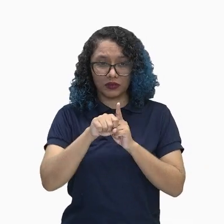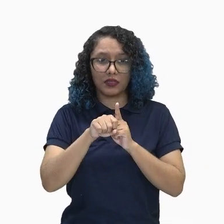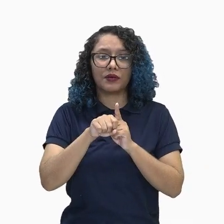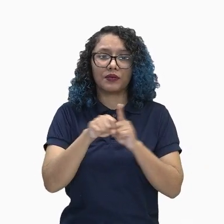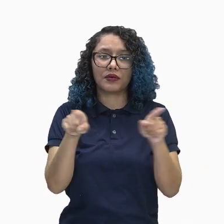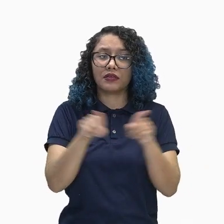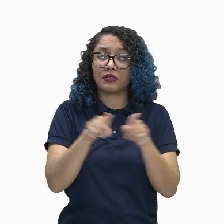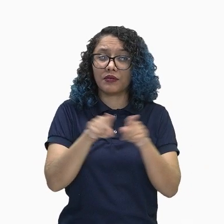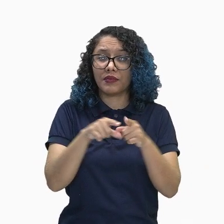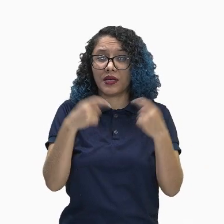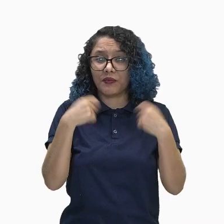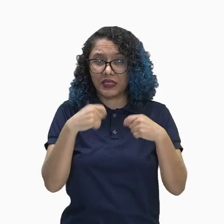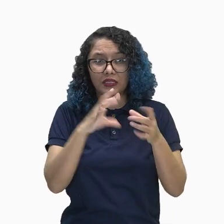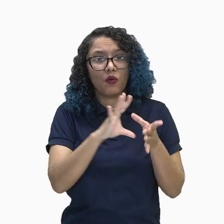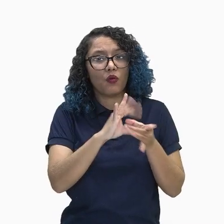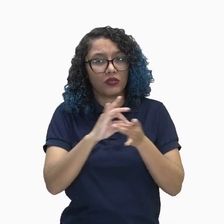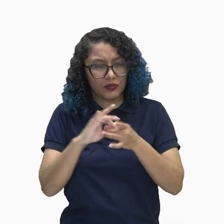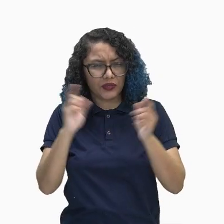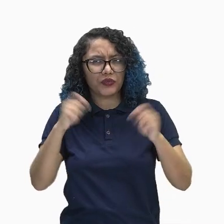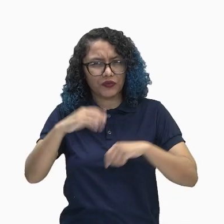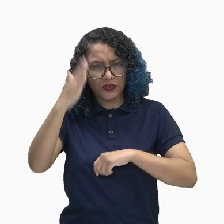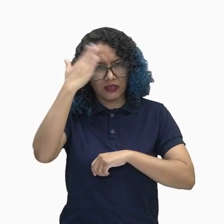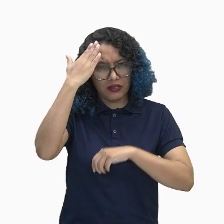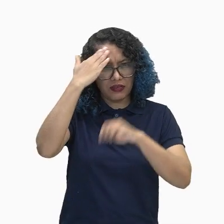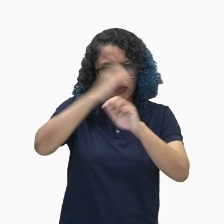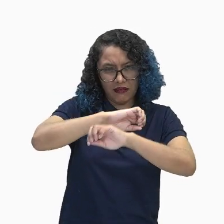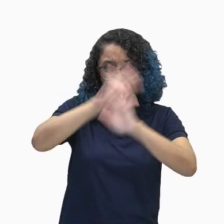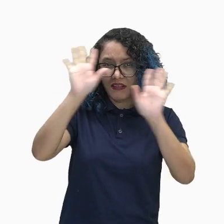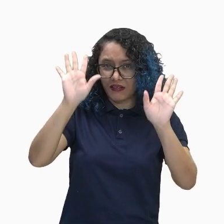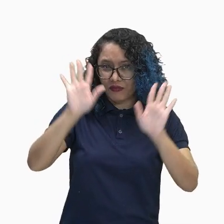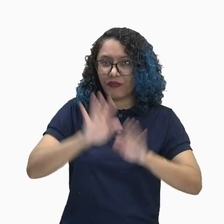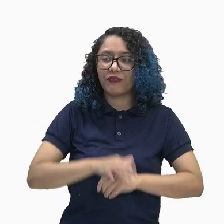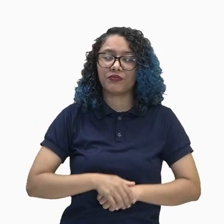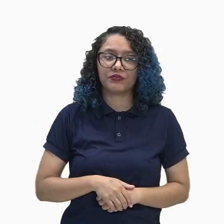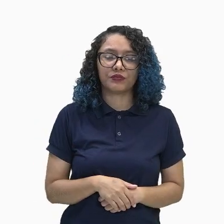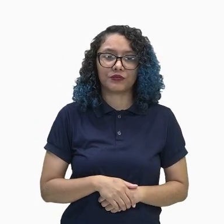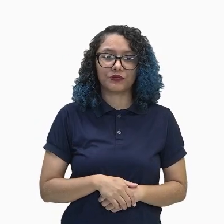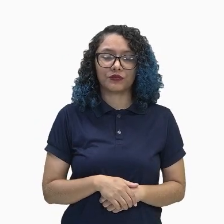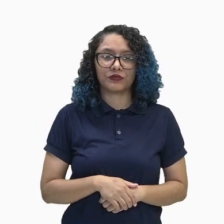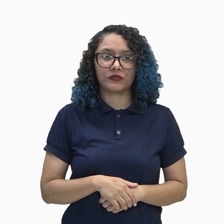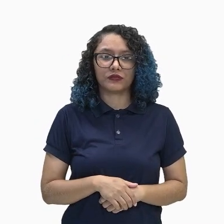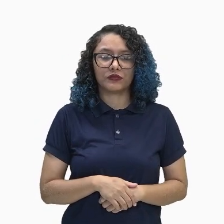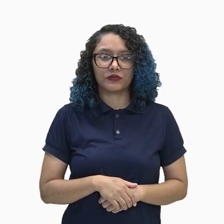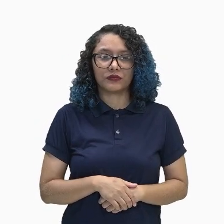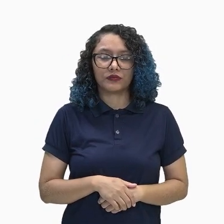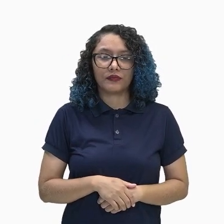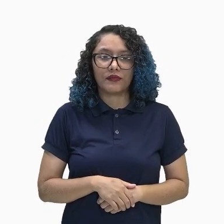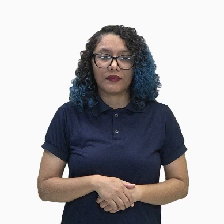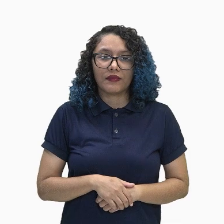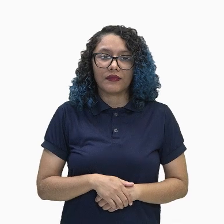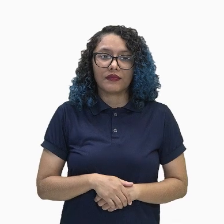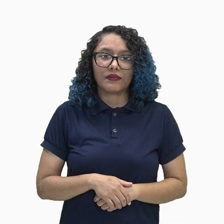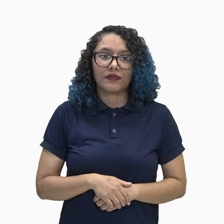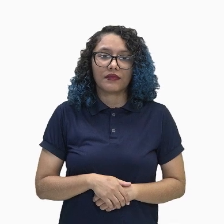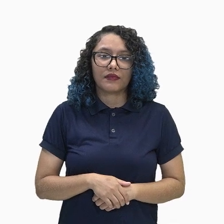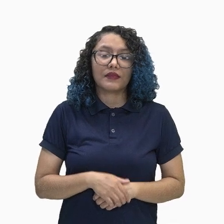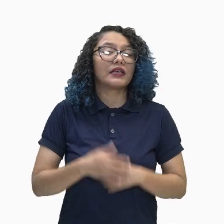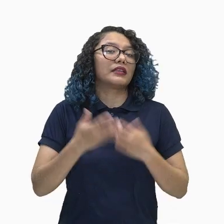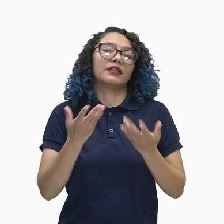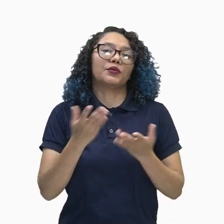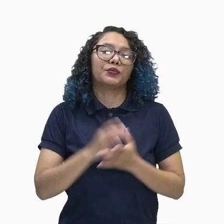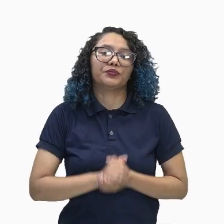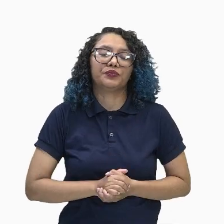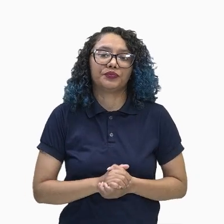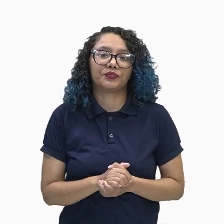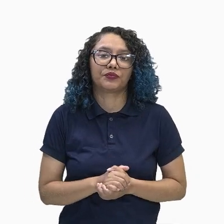e necessita de um contexto para ser identificada. É claro que No poema de Drummond, como a